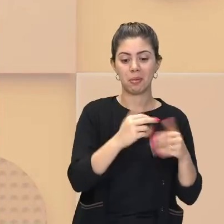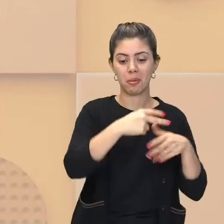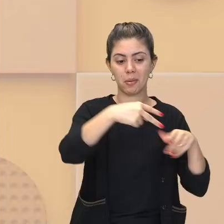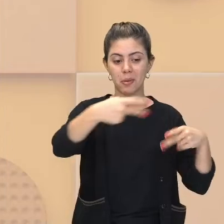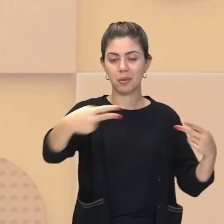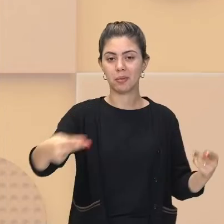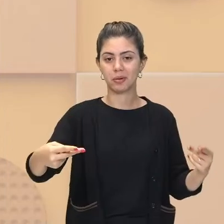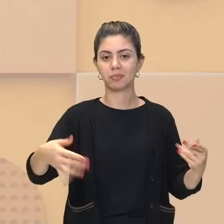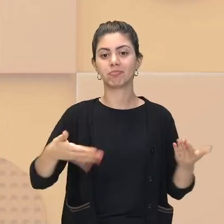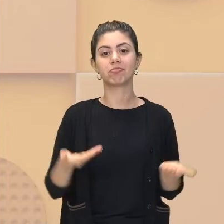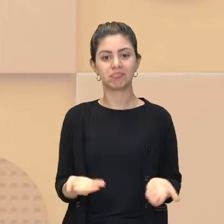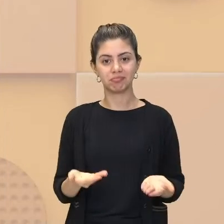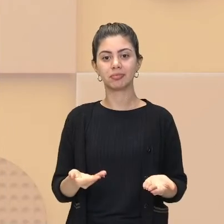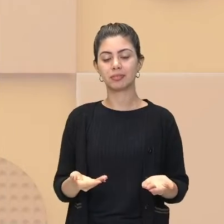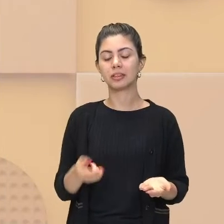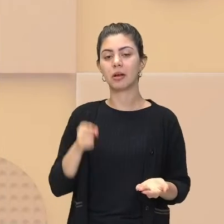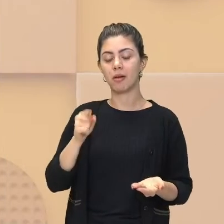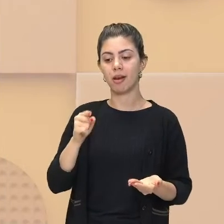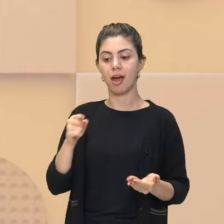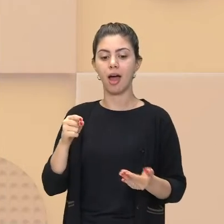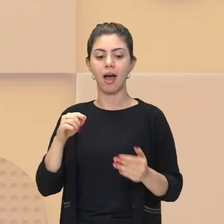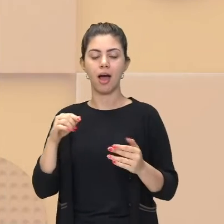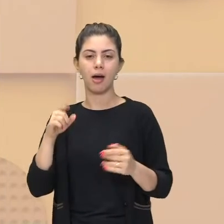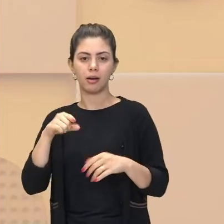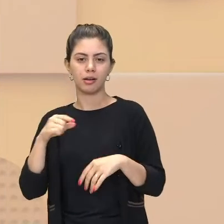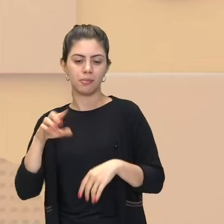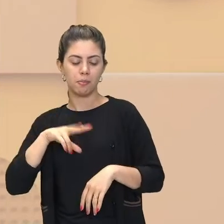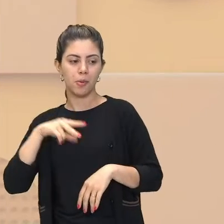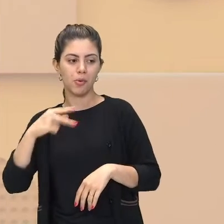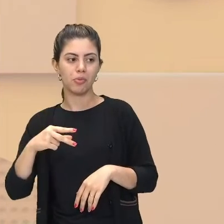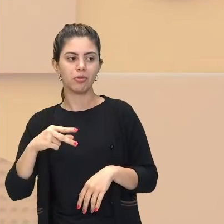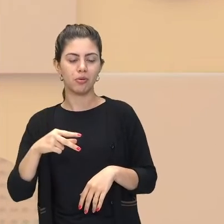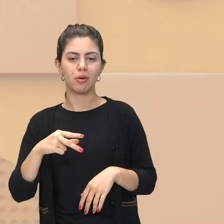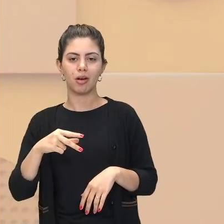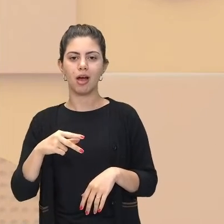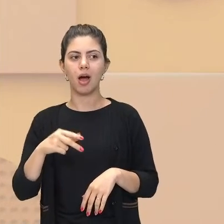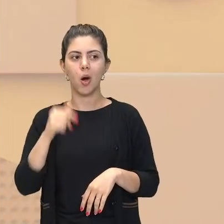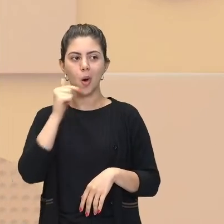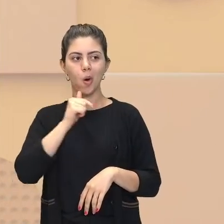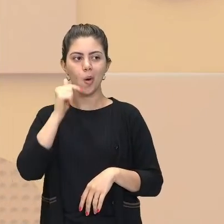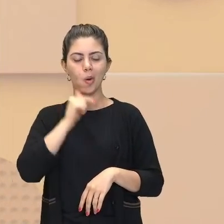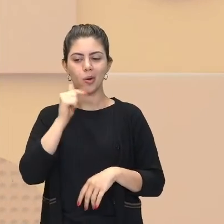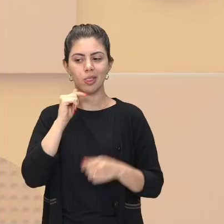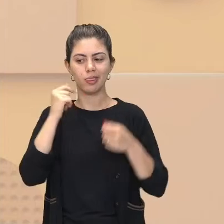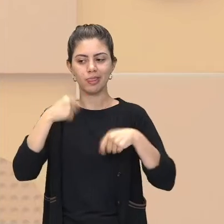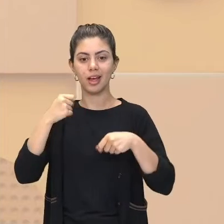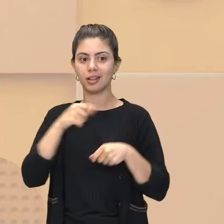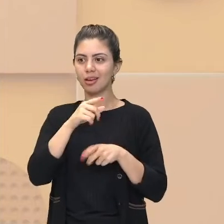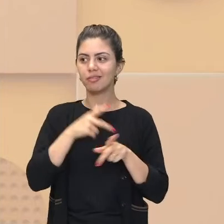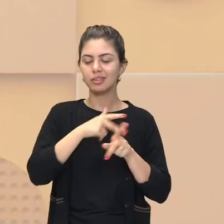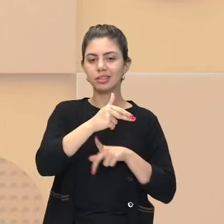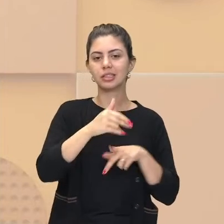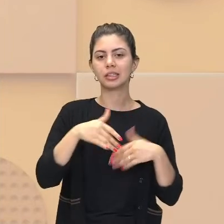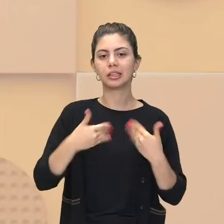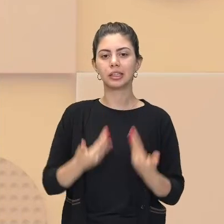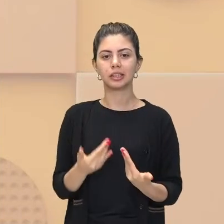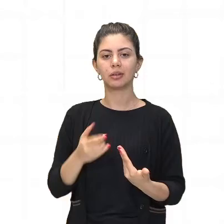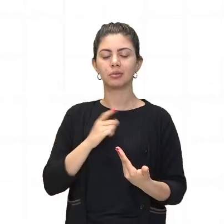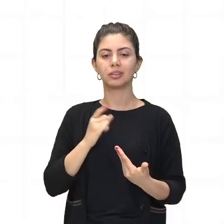certa vantagem às tropas portuguesas. Então, esse conflito ele só vai ter fim com a Batalha